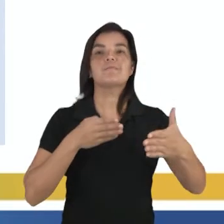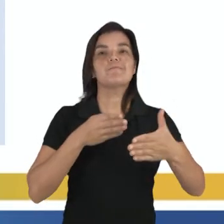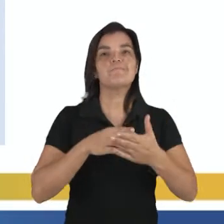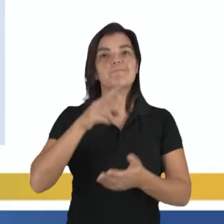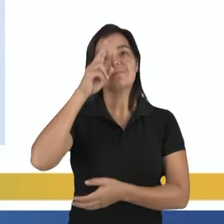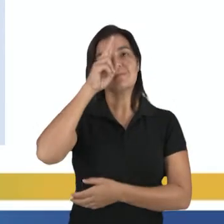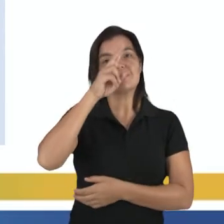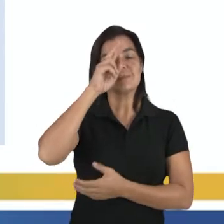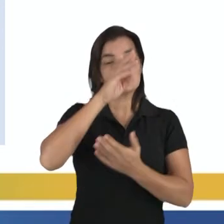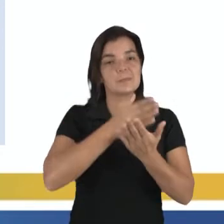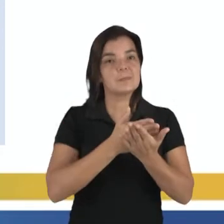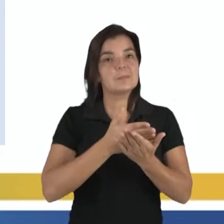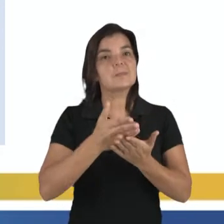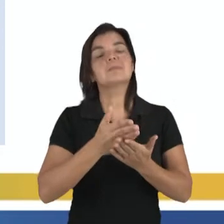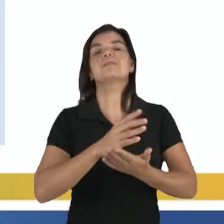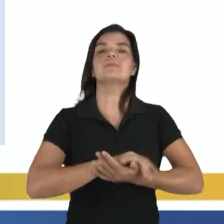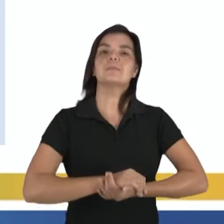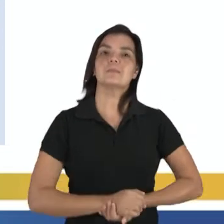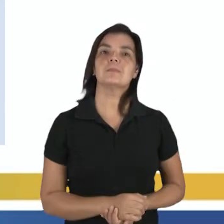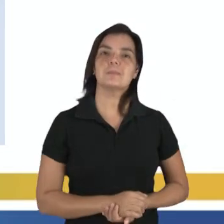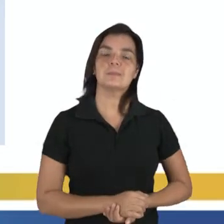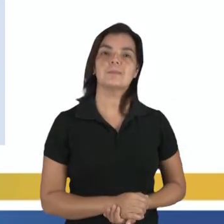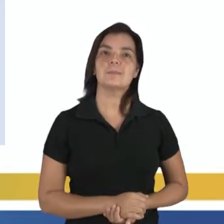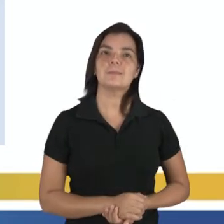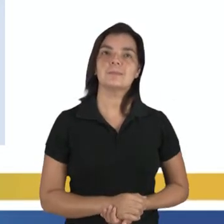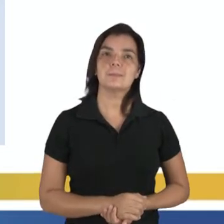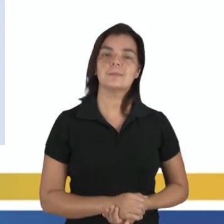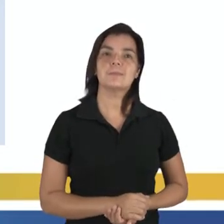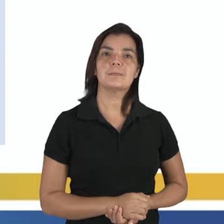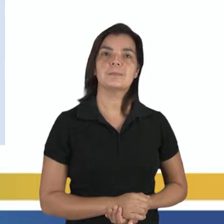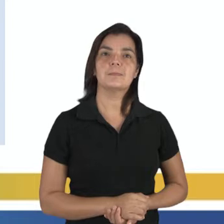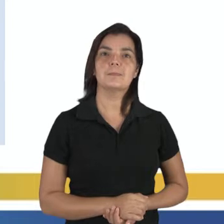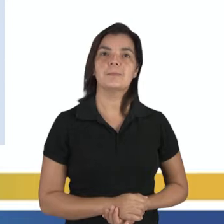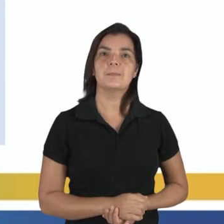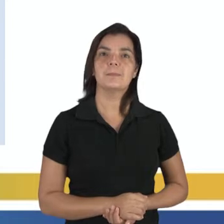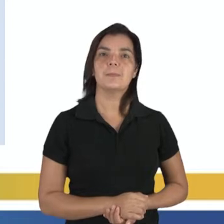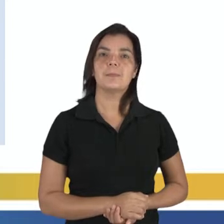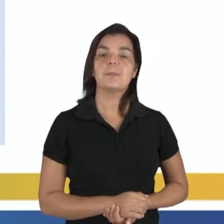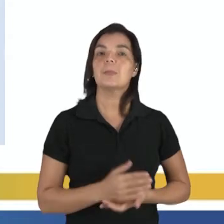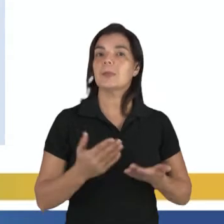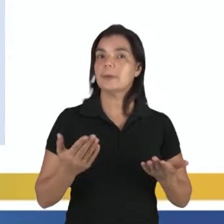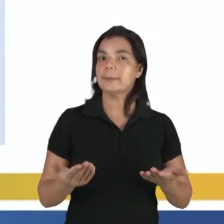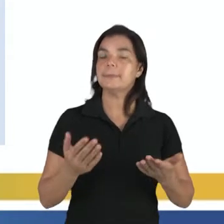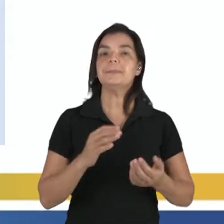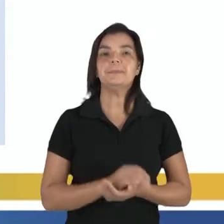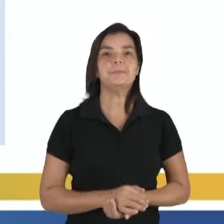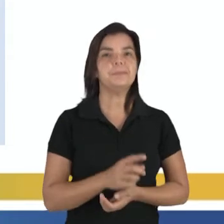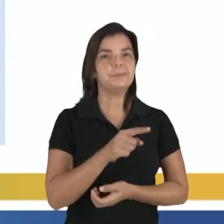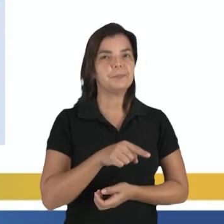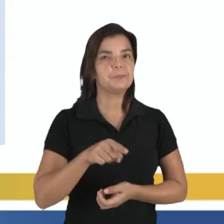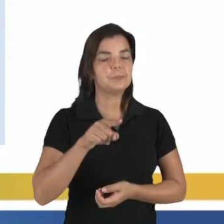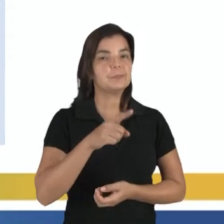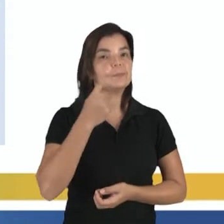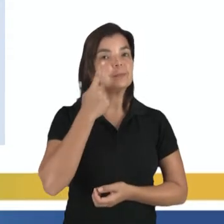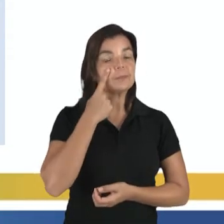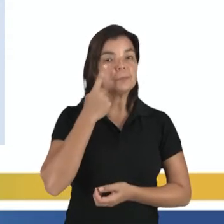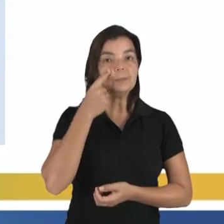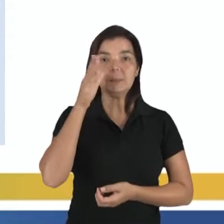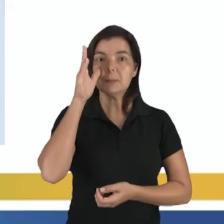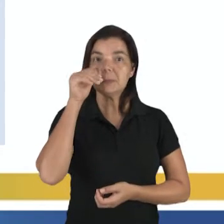possíveis complicações e entraves da história se iniciam, né? Aí, quando já vem